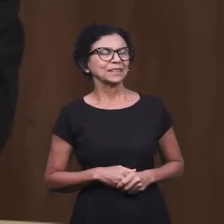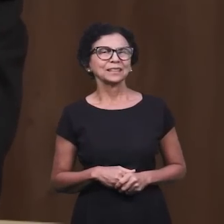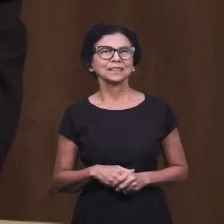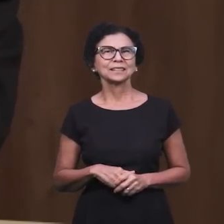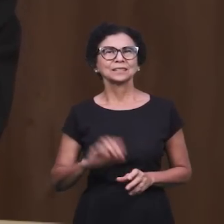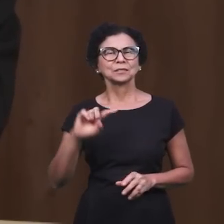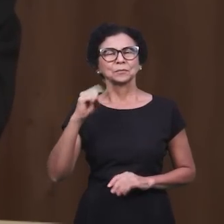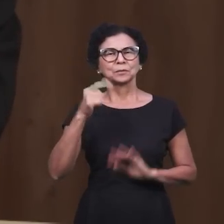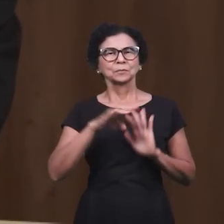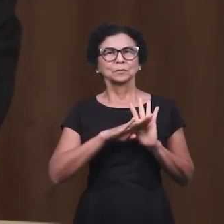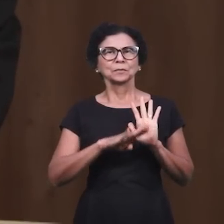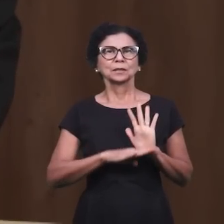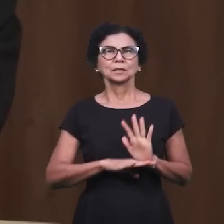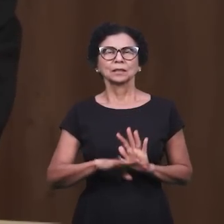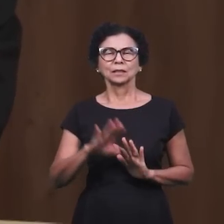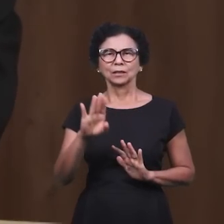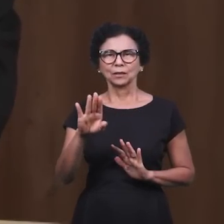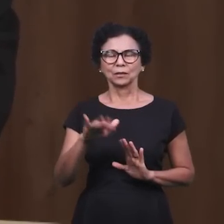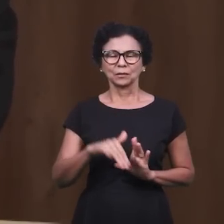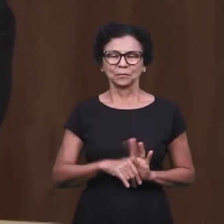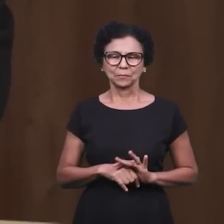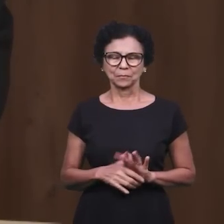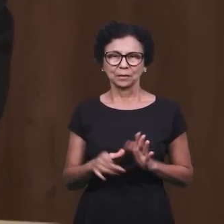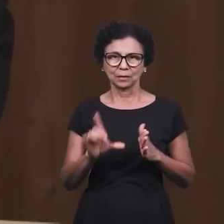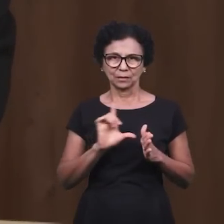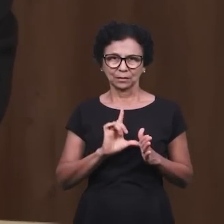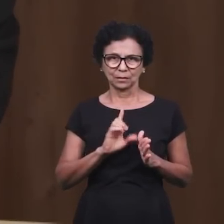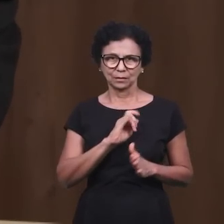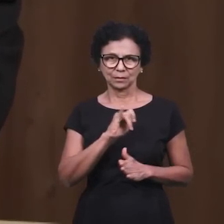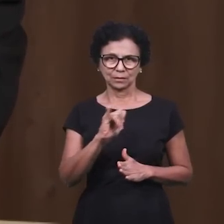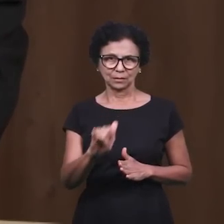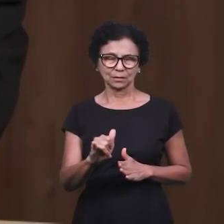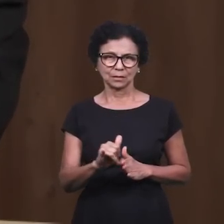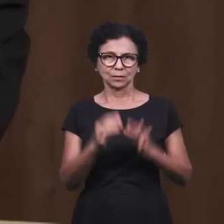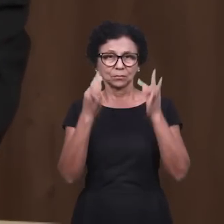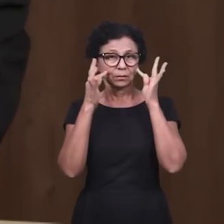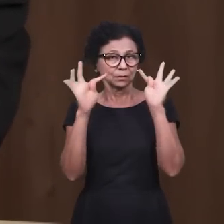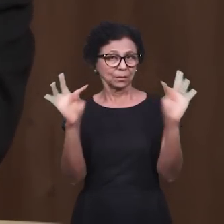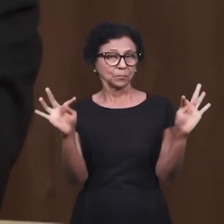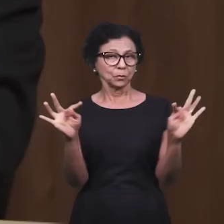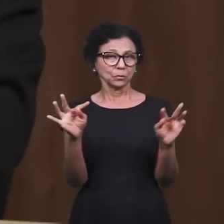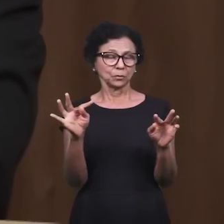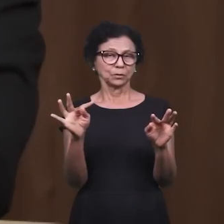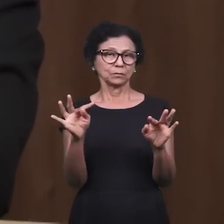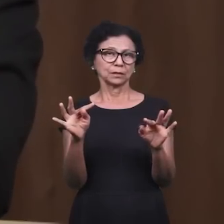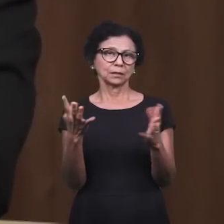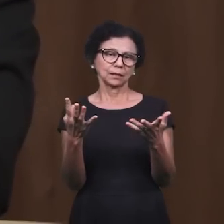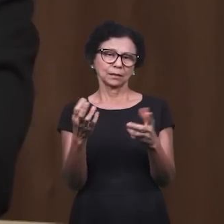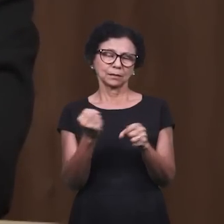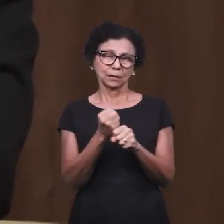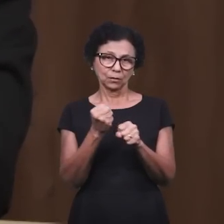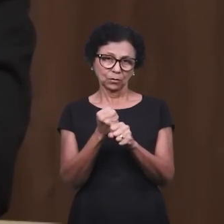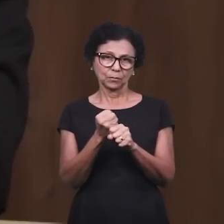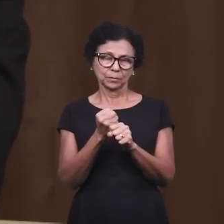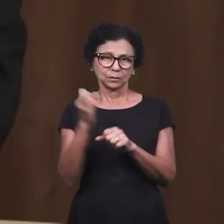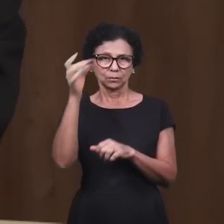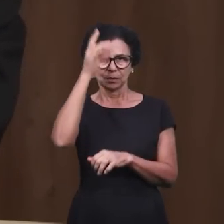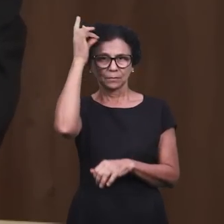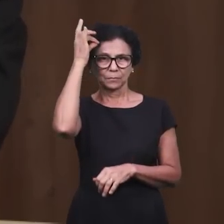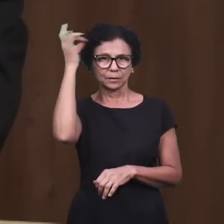ficamos para o próximo programa. Antes de encerrar, eu gostaria de dizer, e aqui um testemunho da obra, não de A, de